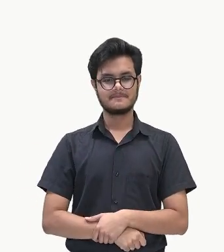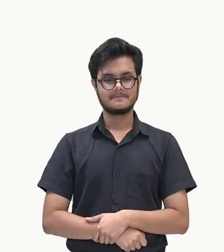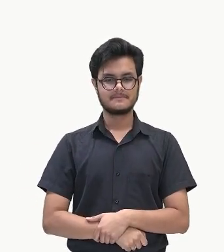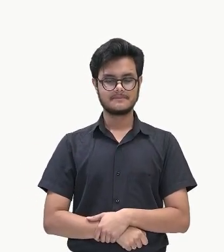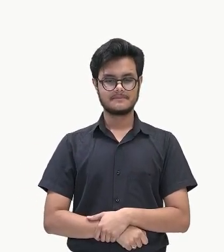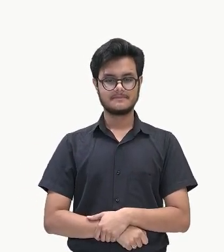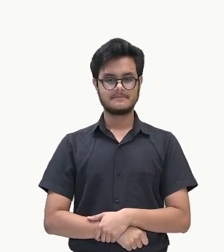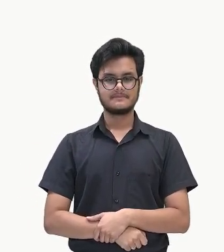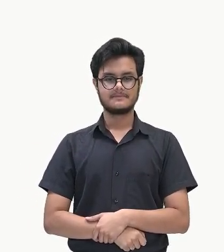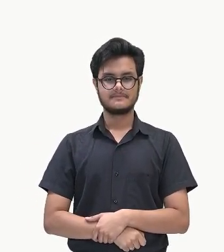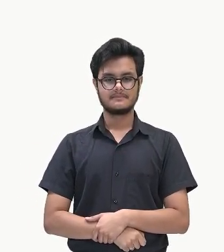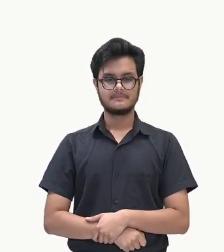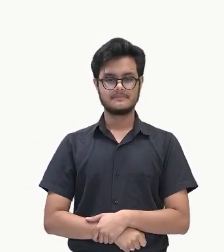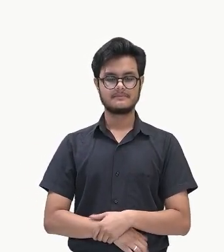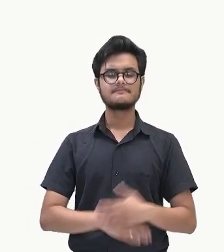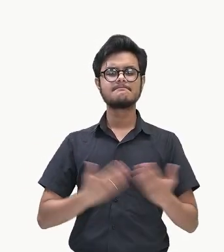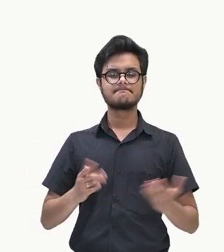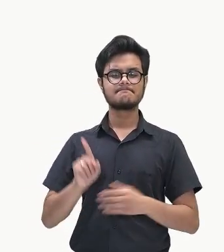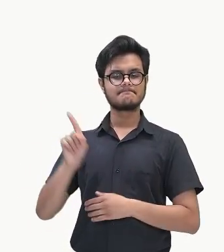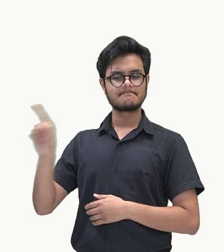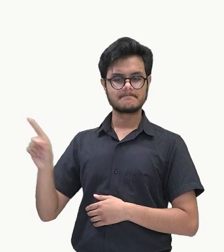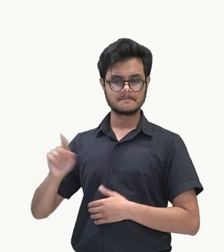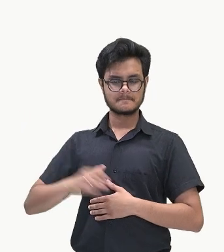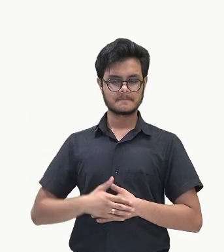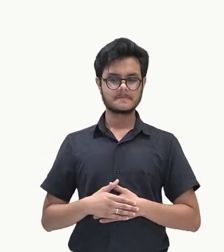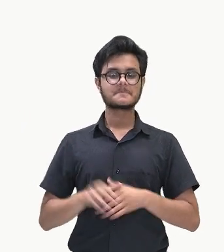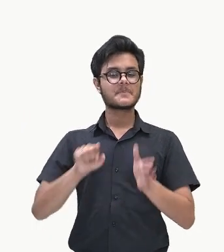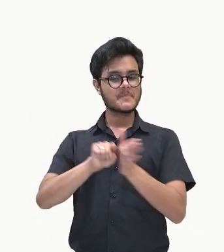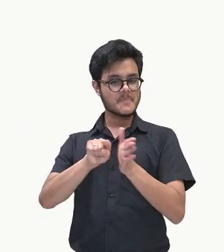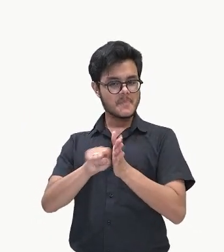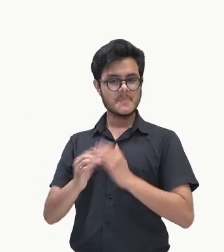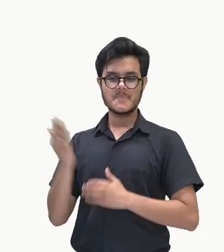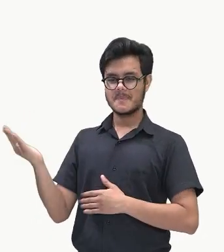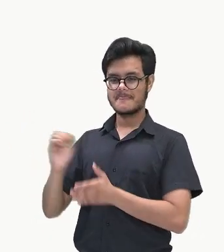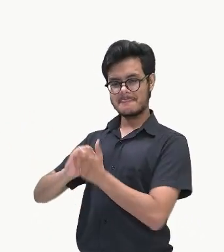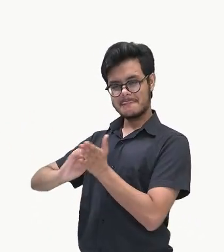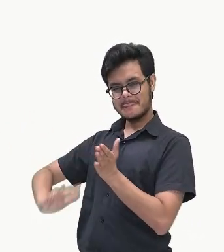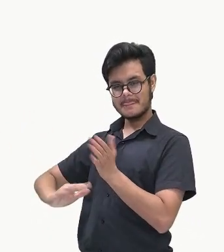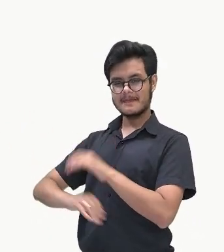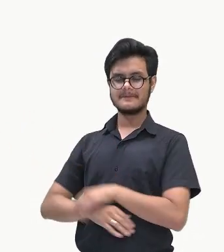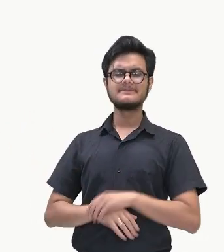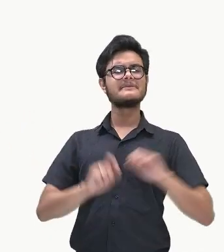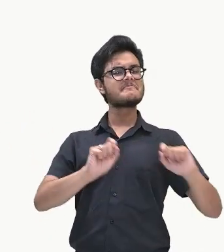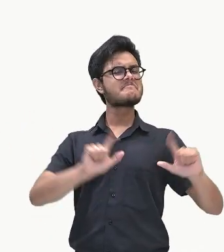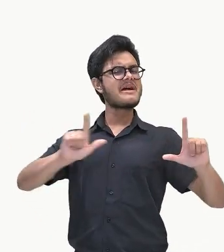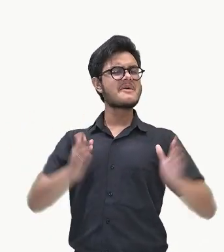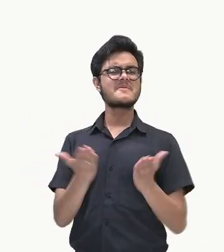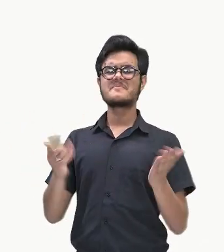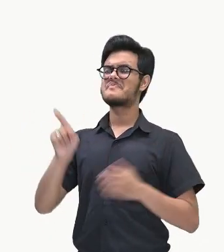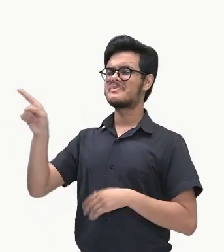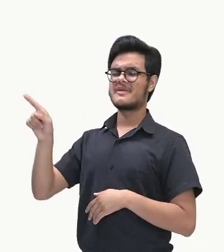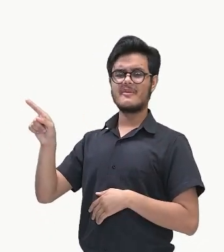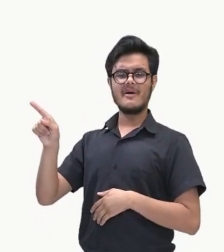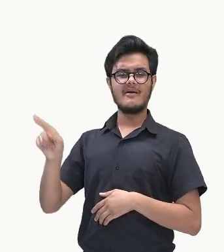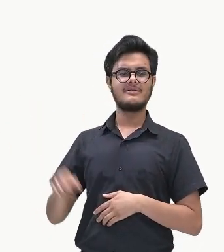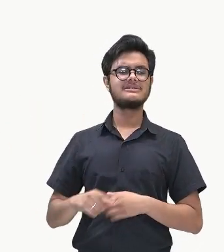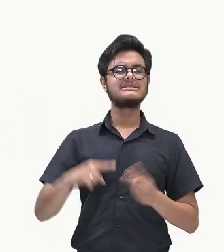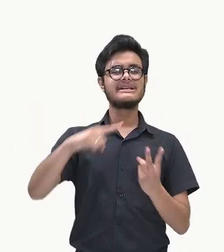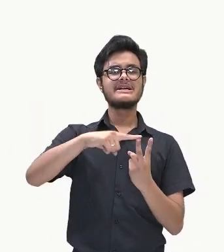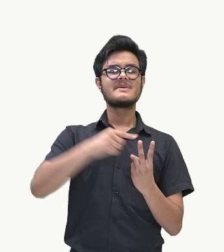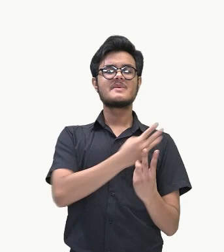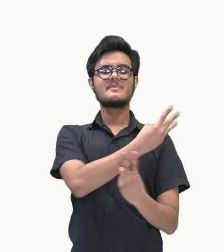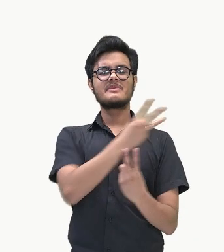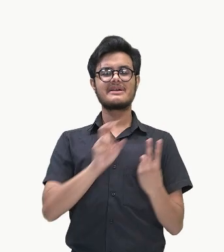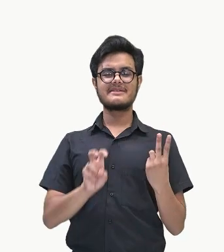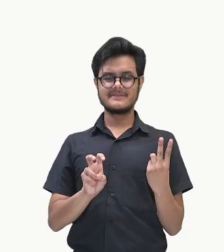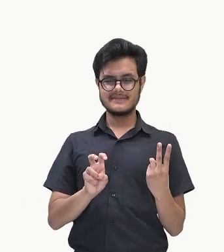Tudo bem? Vamos lá, mais um desafio aqui, ó. Quem é maior? Raiz cúbica de 5